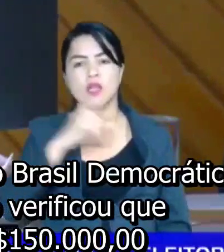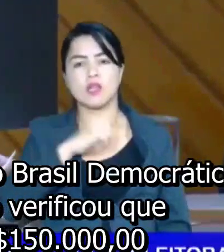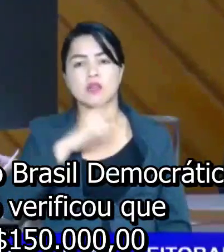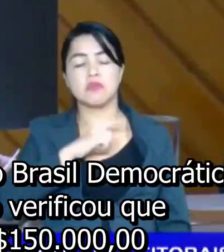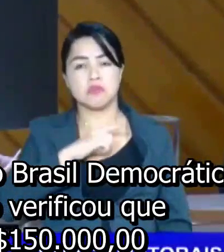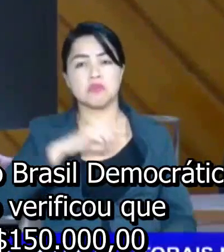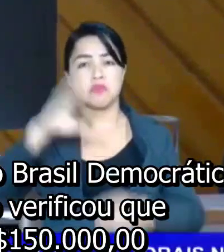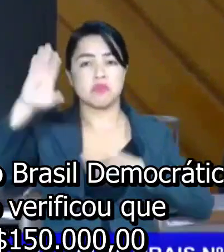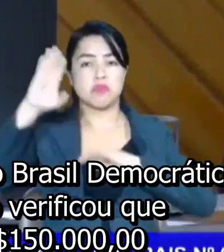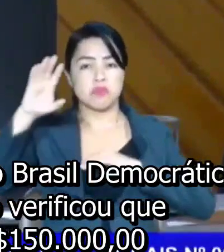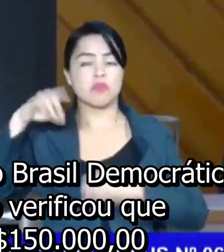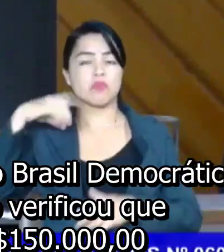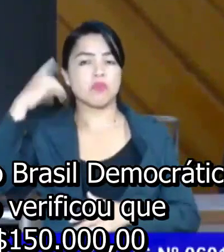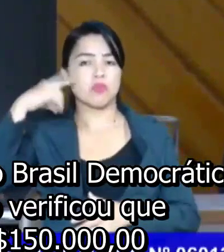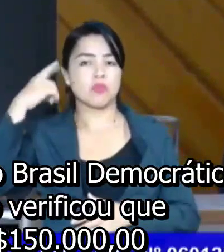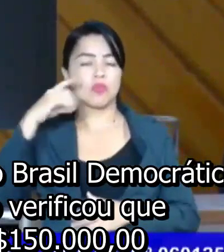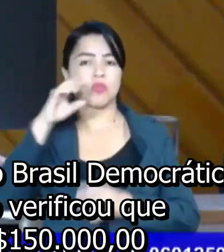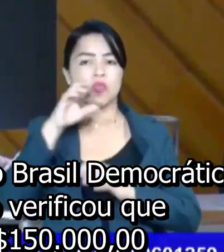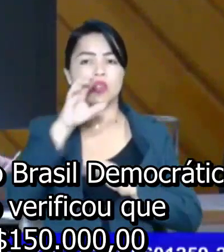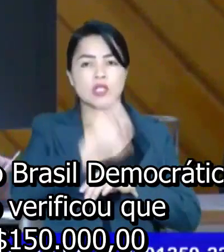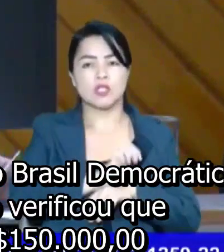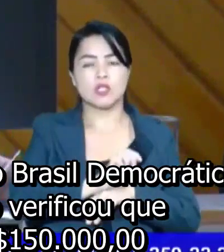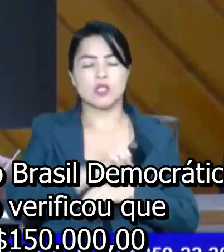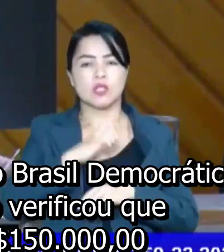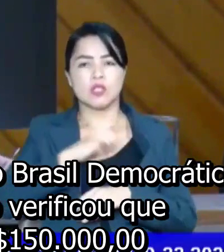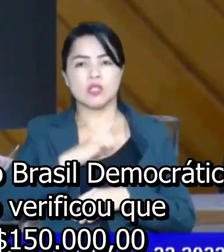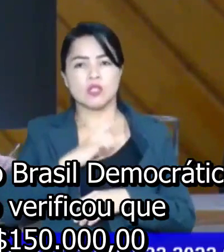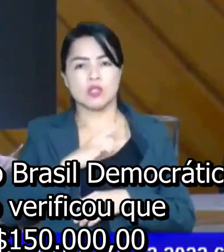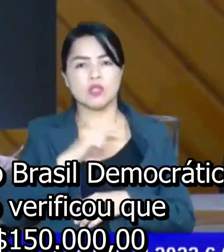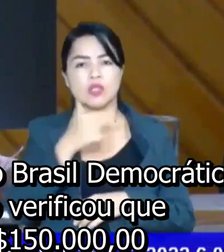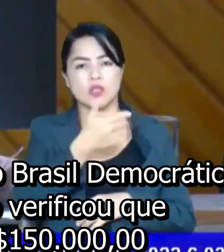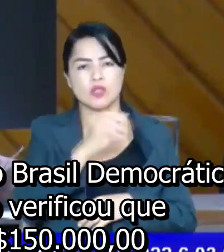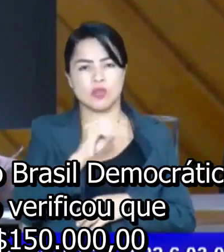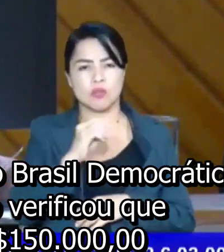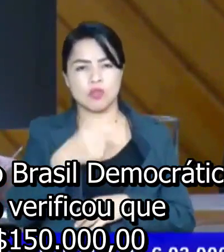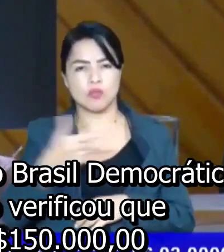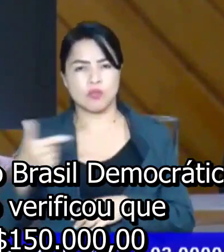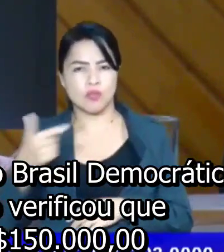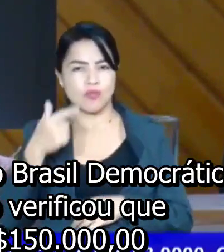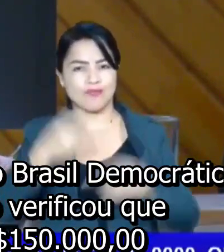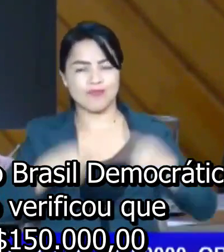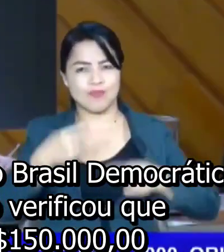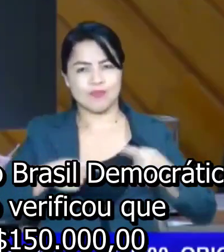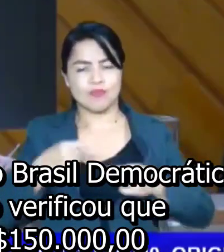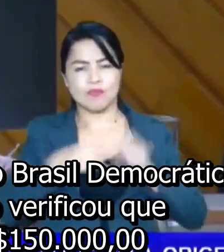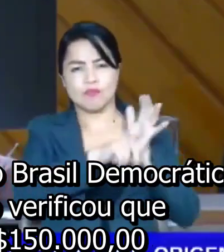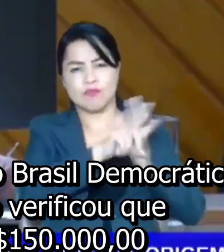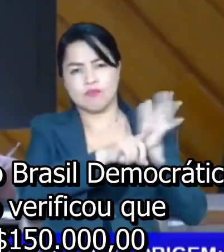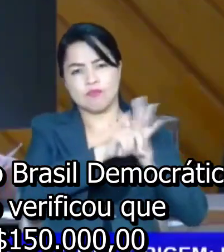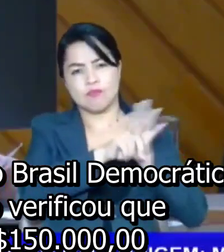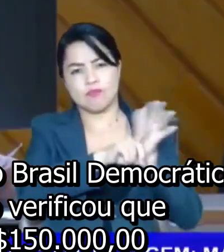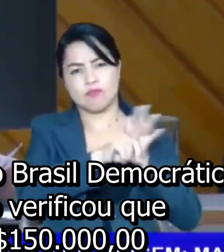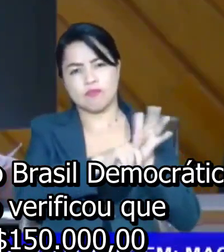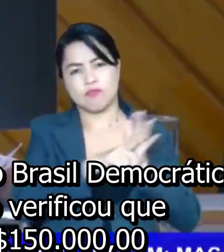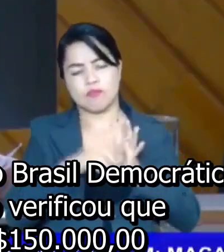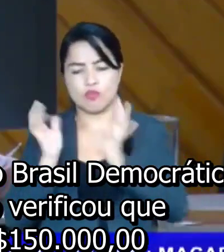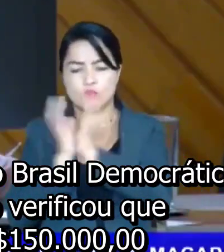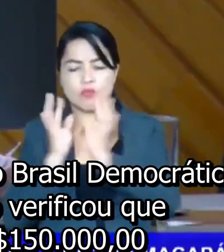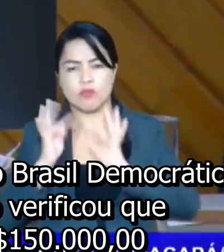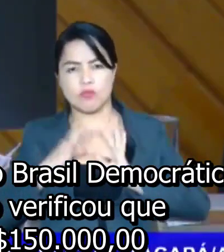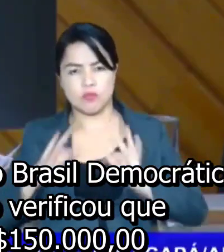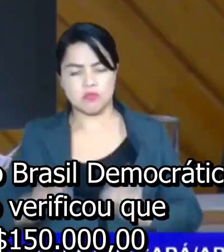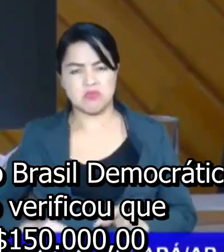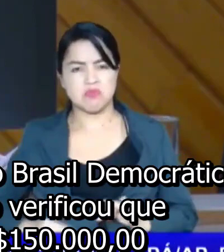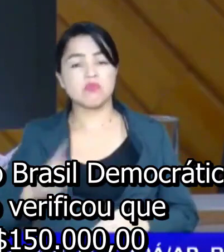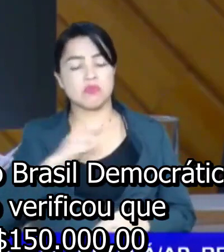pelo doutora Movimento Paola Brasil fazendo Democrático, leitura na MDB, tela nas do seu eleições de computador. 2022. Ao analisar os autos, o NACEP verificou que